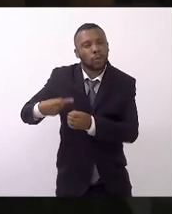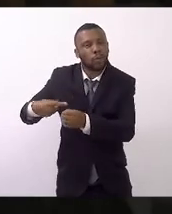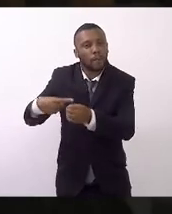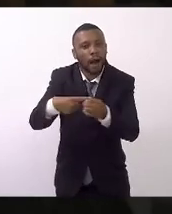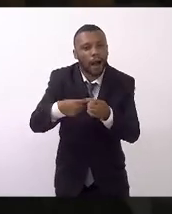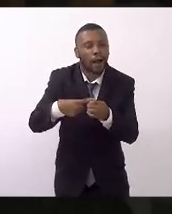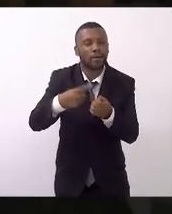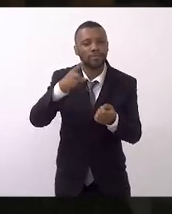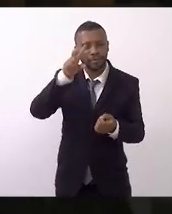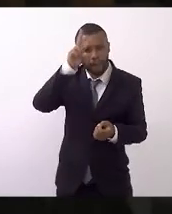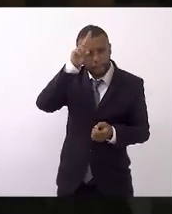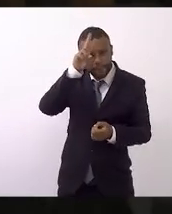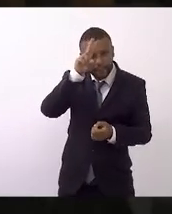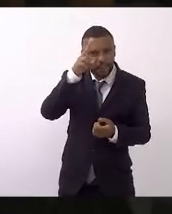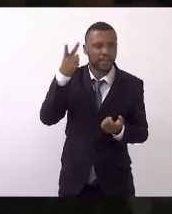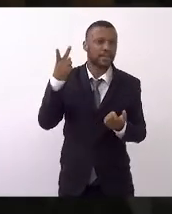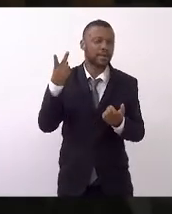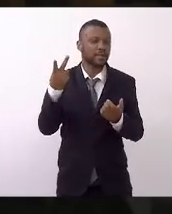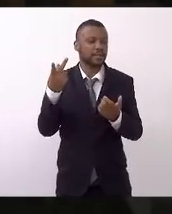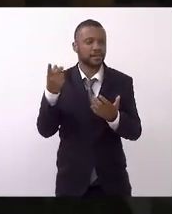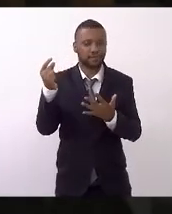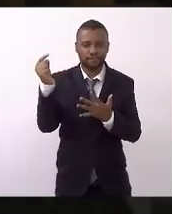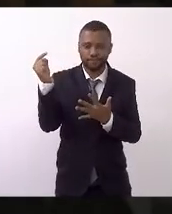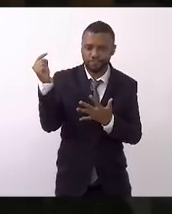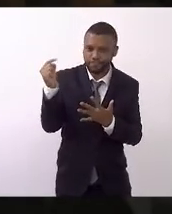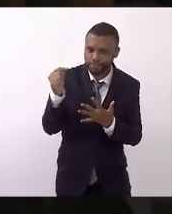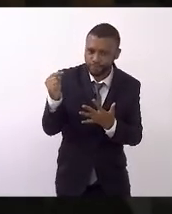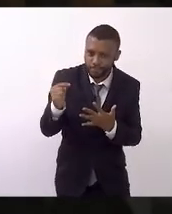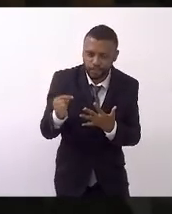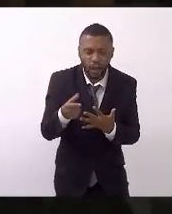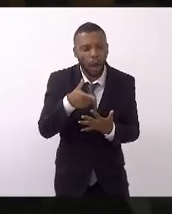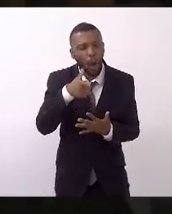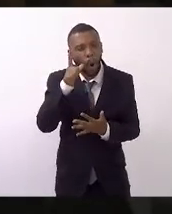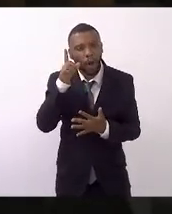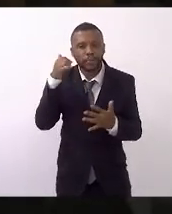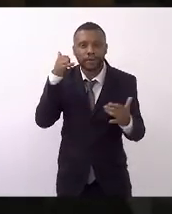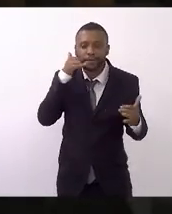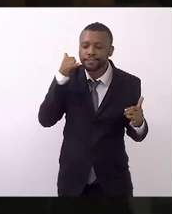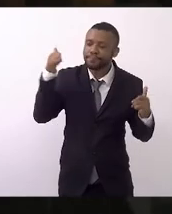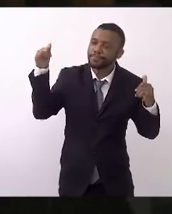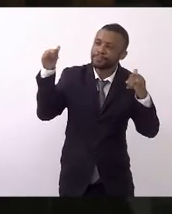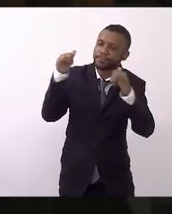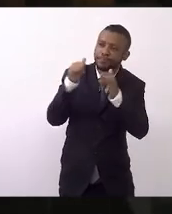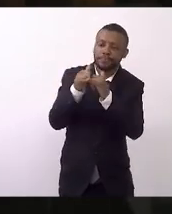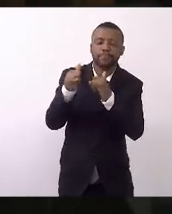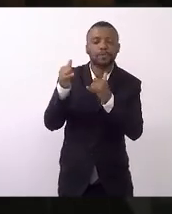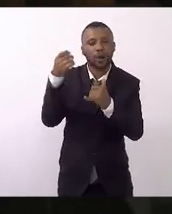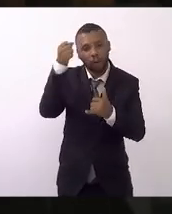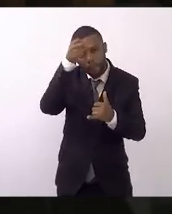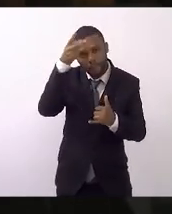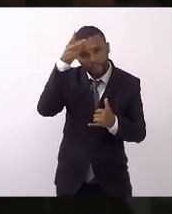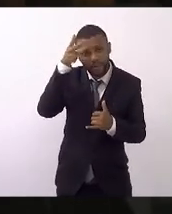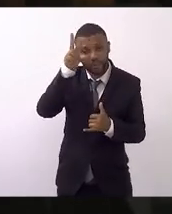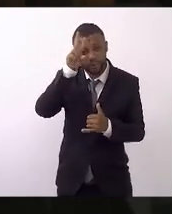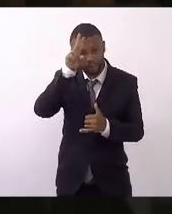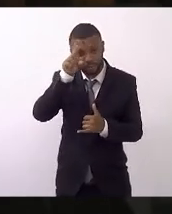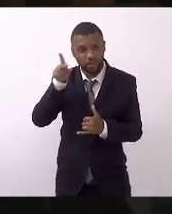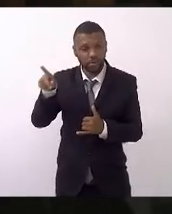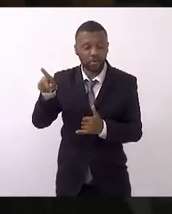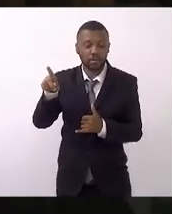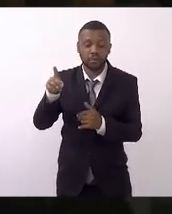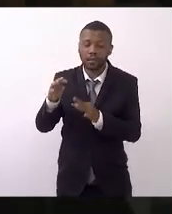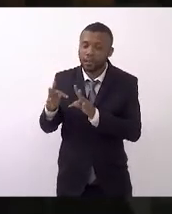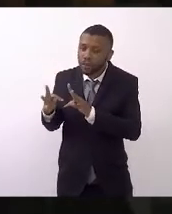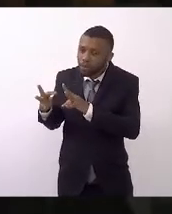em Mesquita. Mesquita, falei ontem pelo telefone com o prefeito, toda a